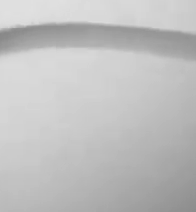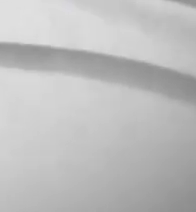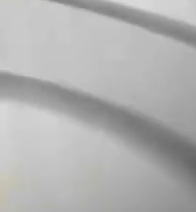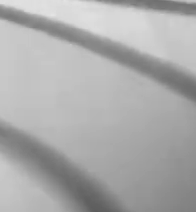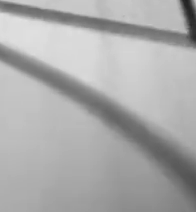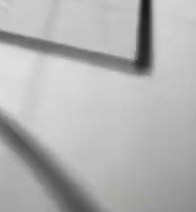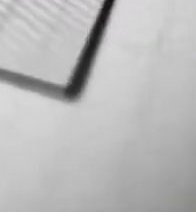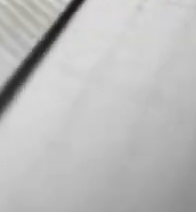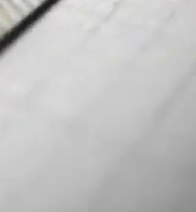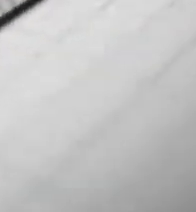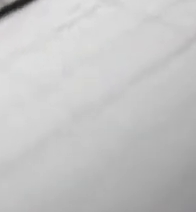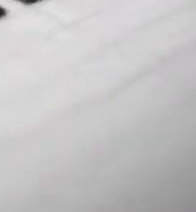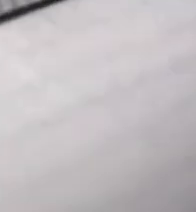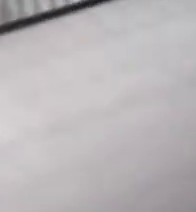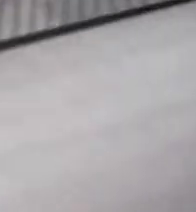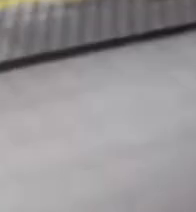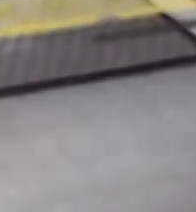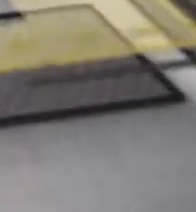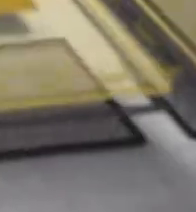Oi